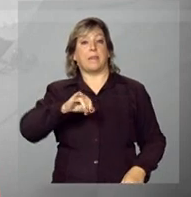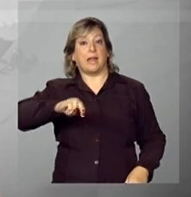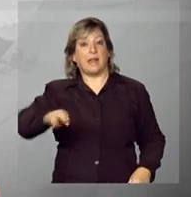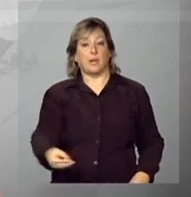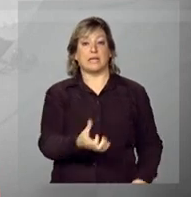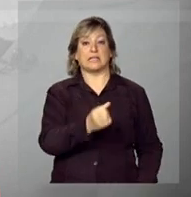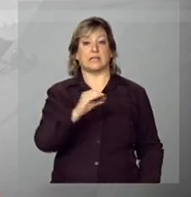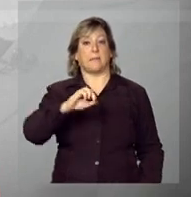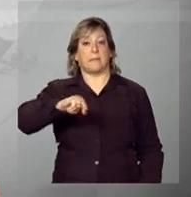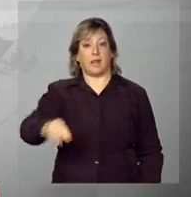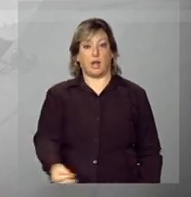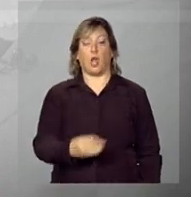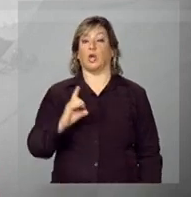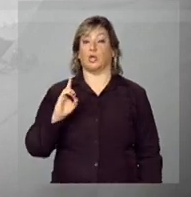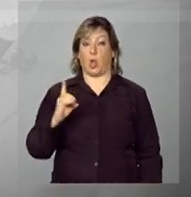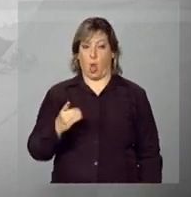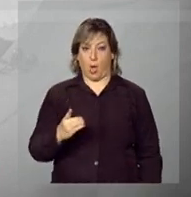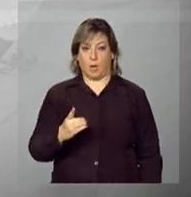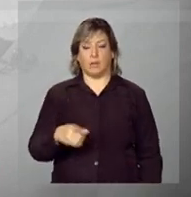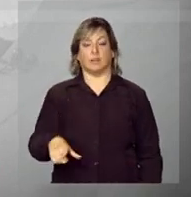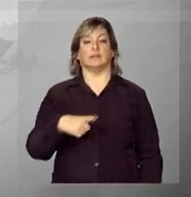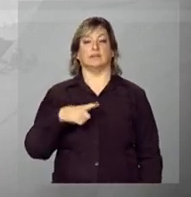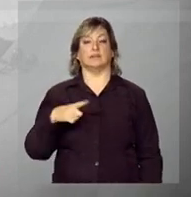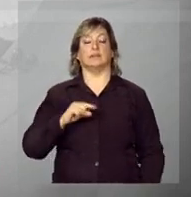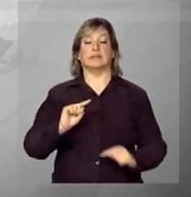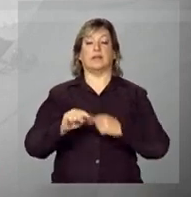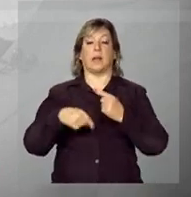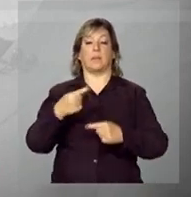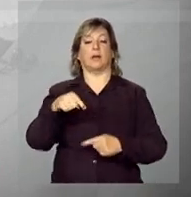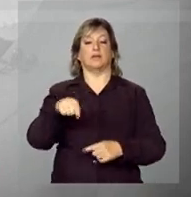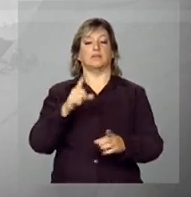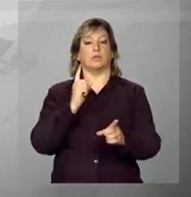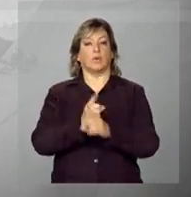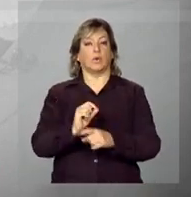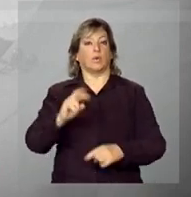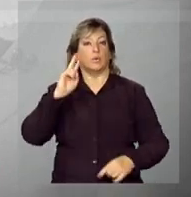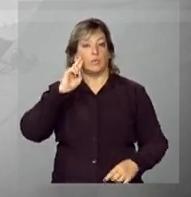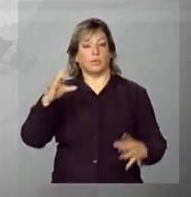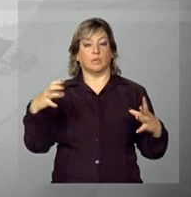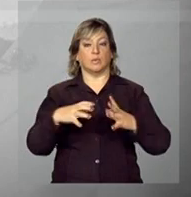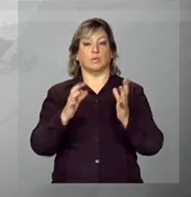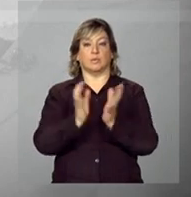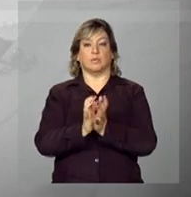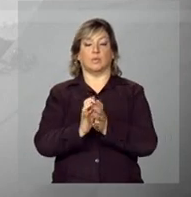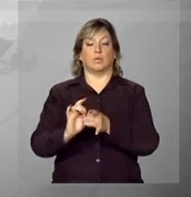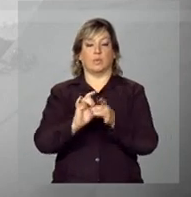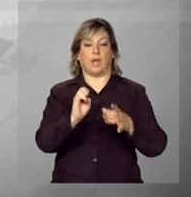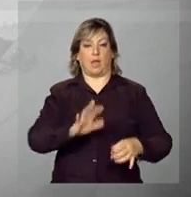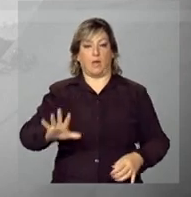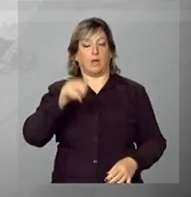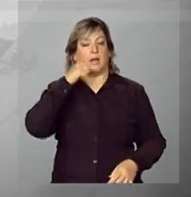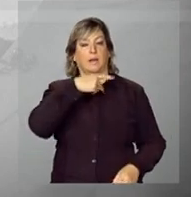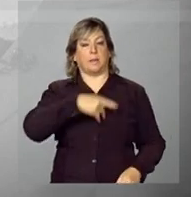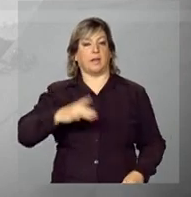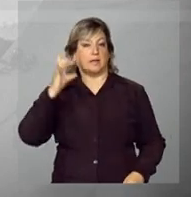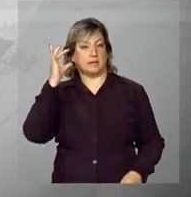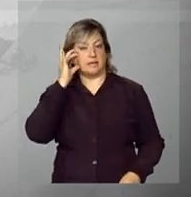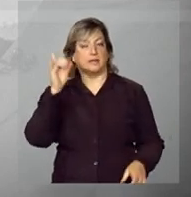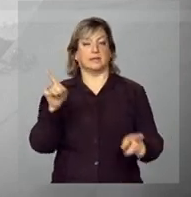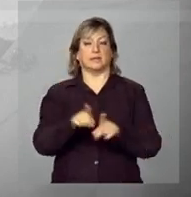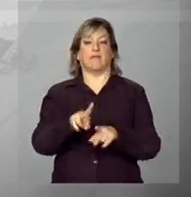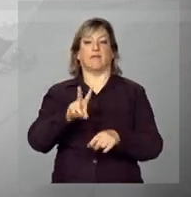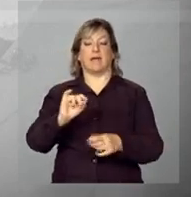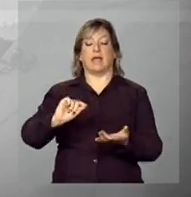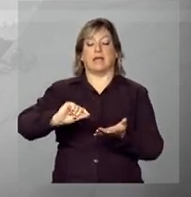600 milhões de dólares após esse encontro os líderes da União Europeia a presidenta de mar russef